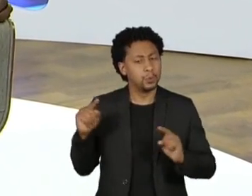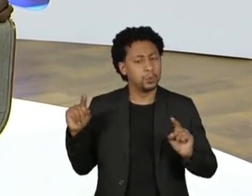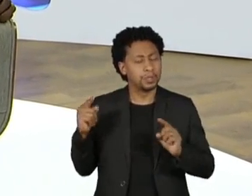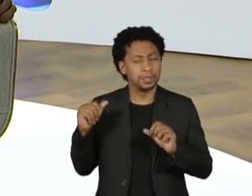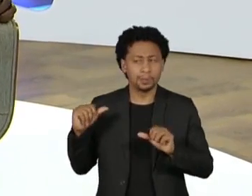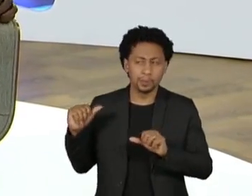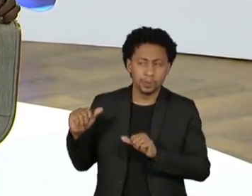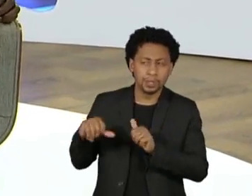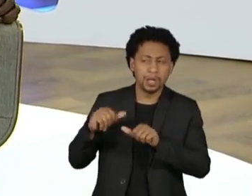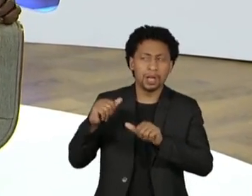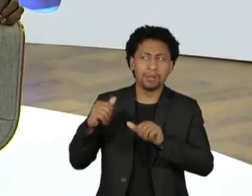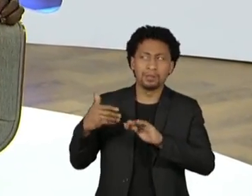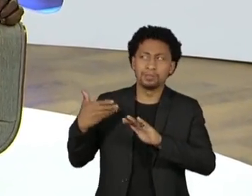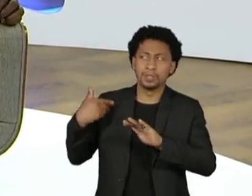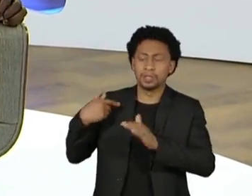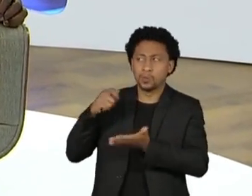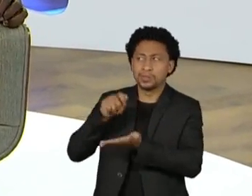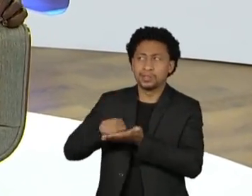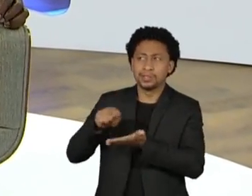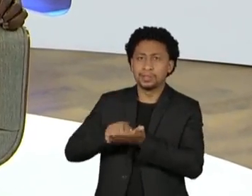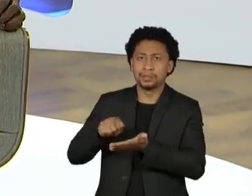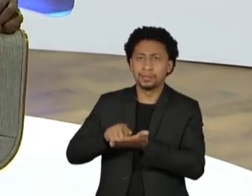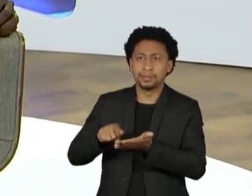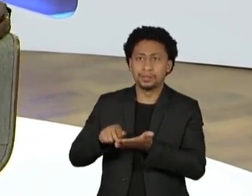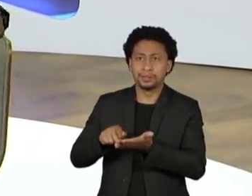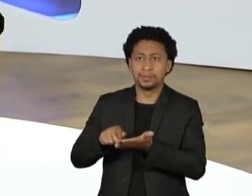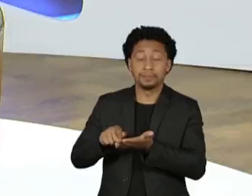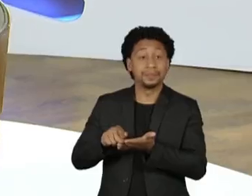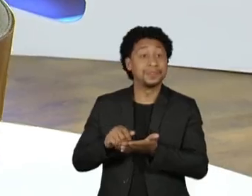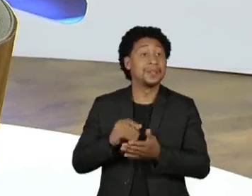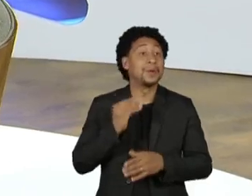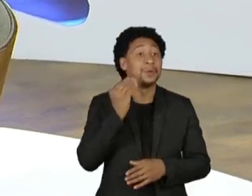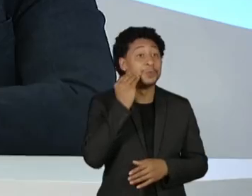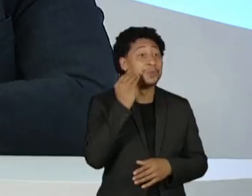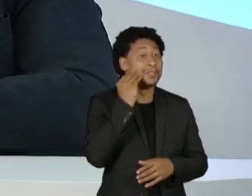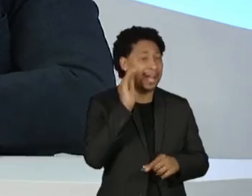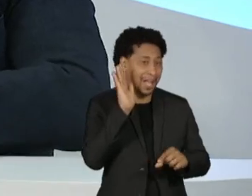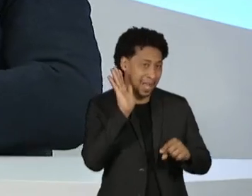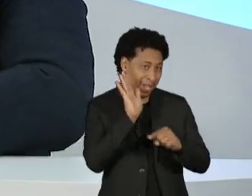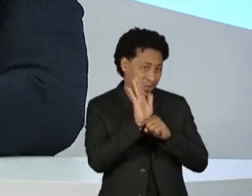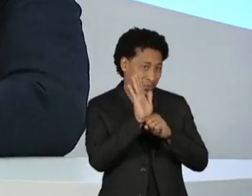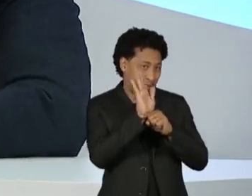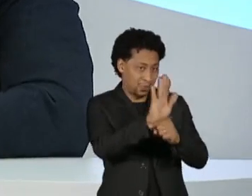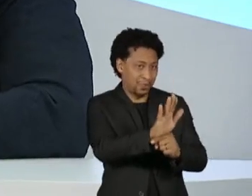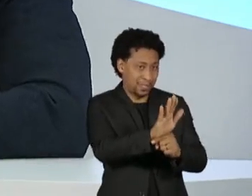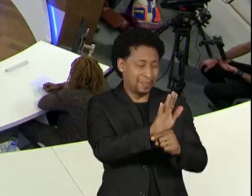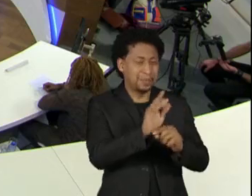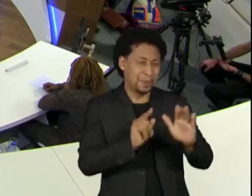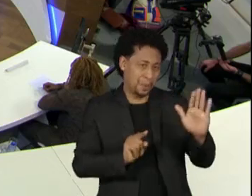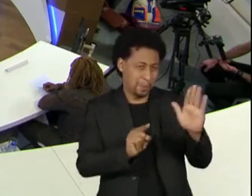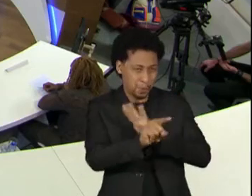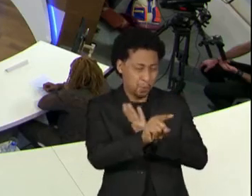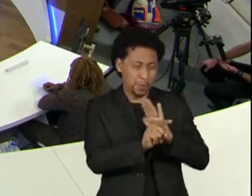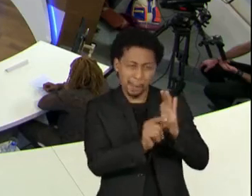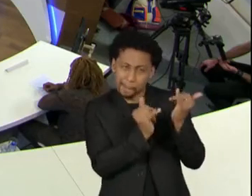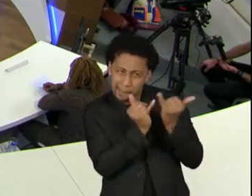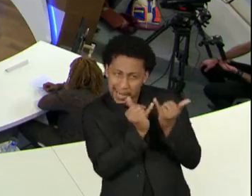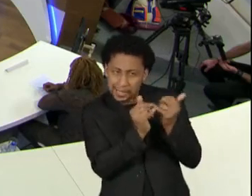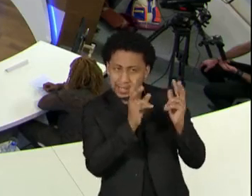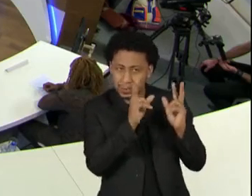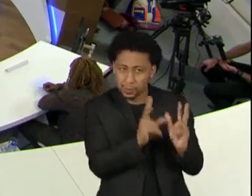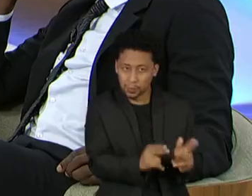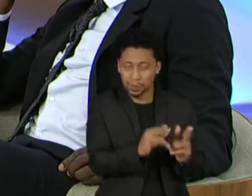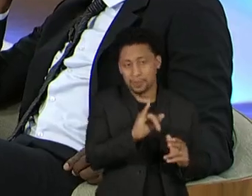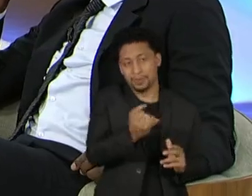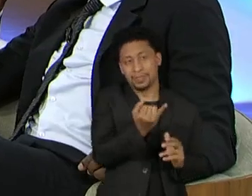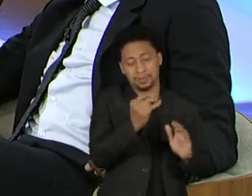diferente composição minha que eu tivesse deixa eu tentar ajudar n nessa pergunta porque eu tinha uma pergunta parecida com isso E aí eu já passo a minha